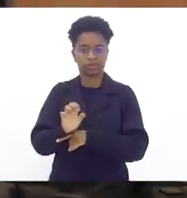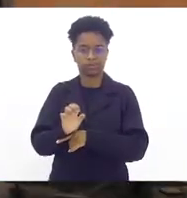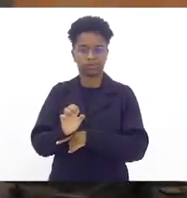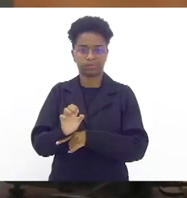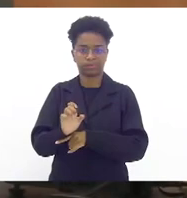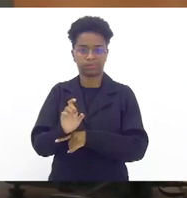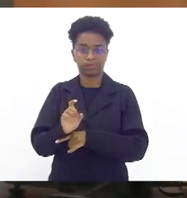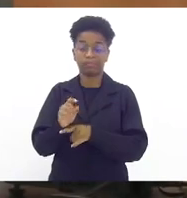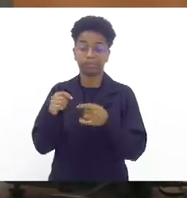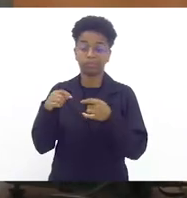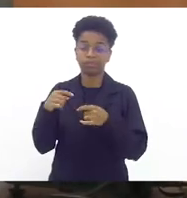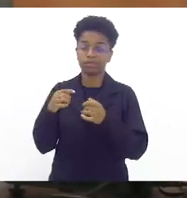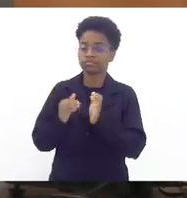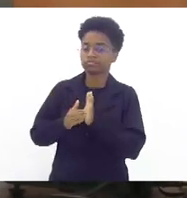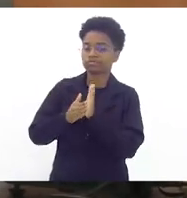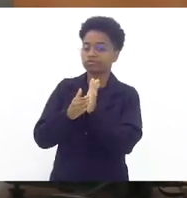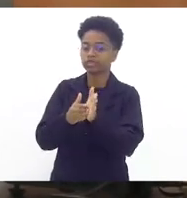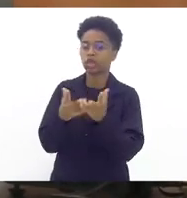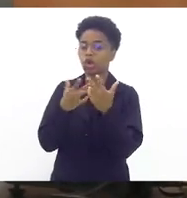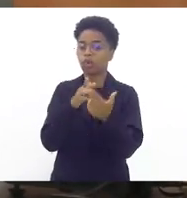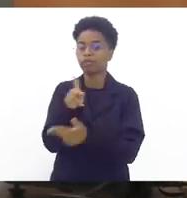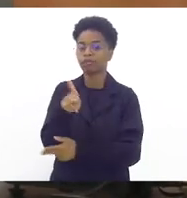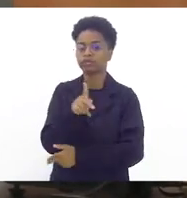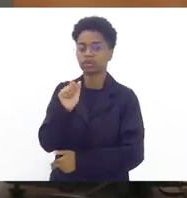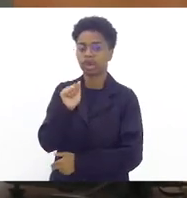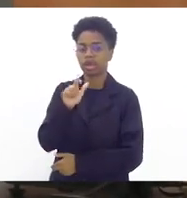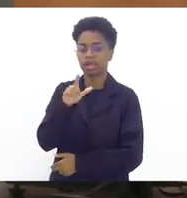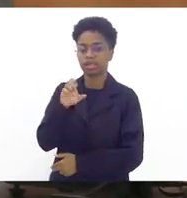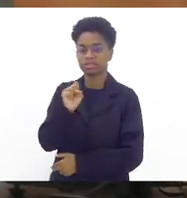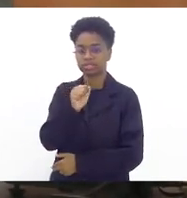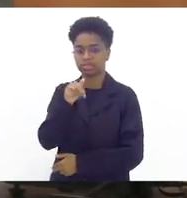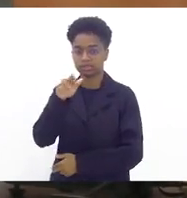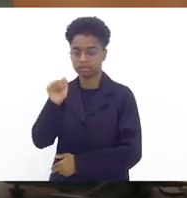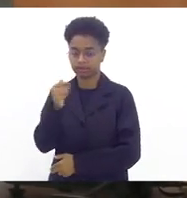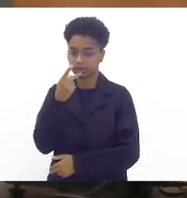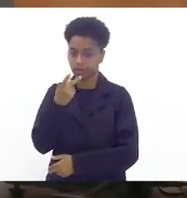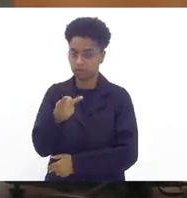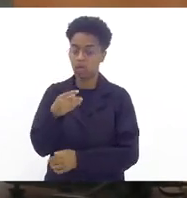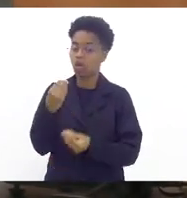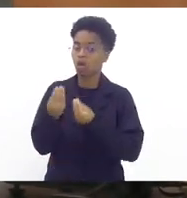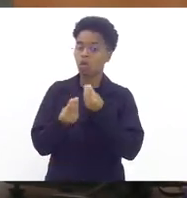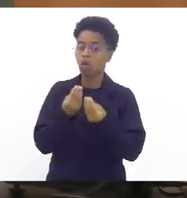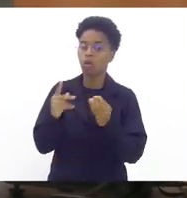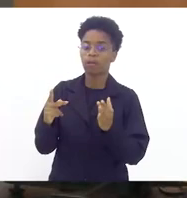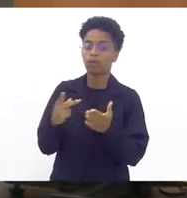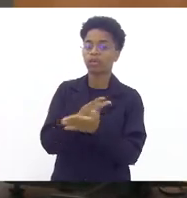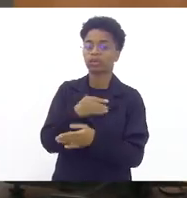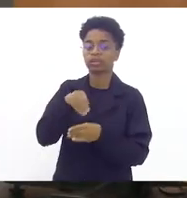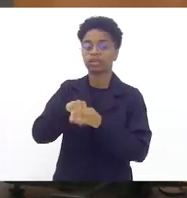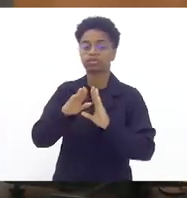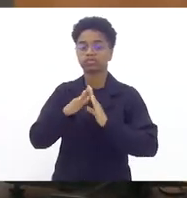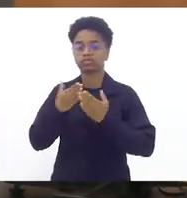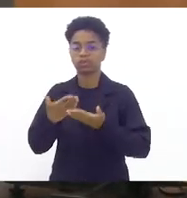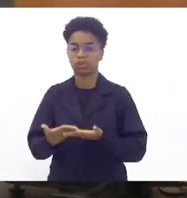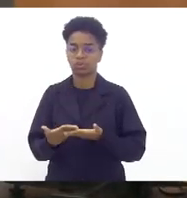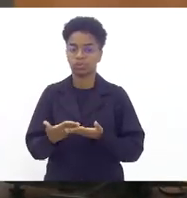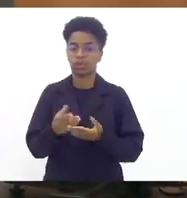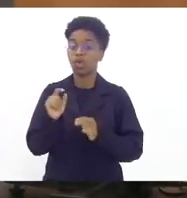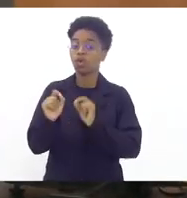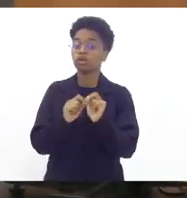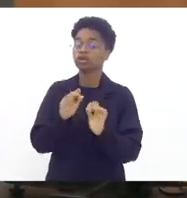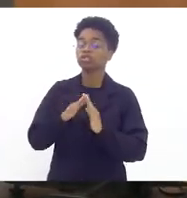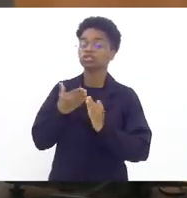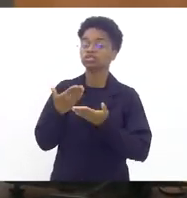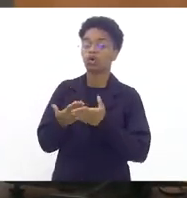exatamente na linha que a professora Alexandra falou. Como isso está sendo articulado nas escolas? O que as escolas